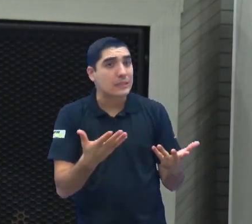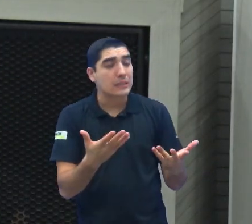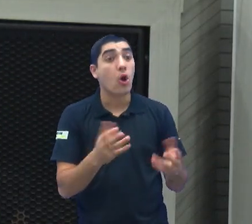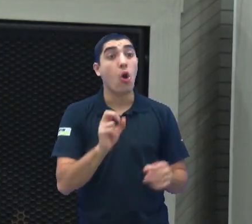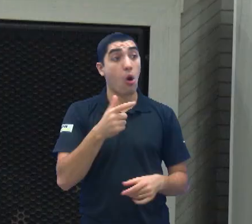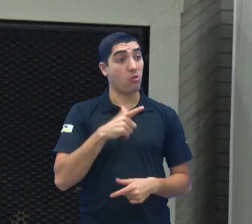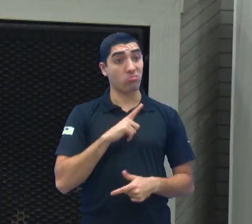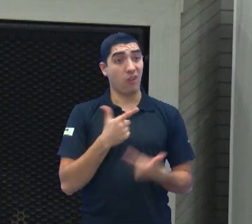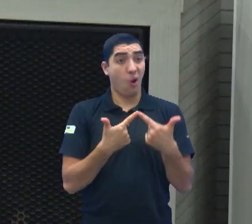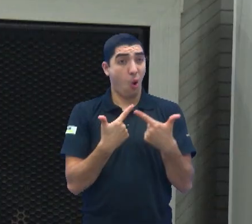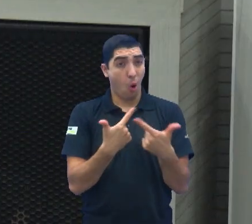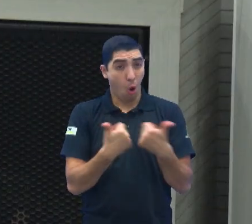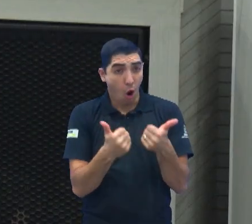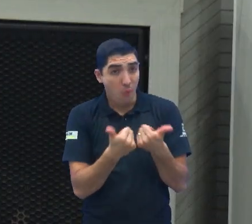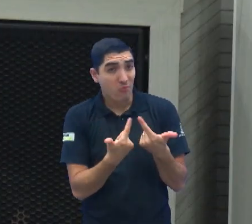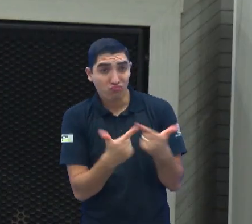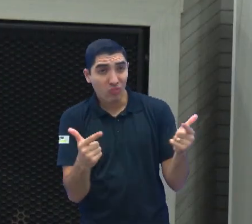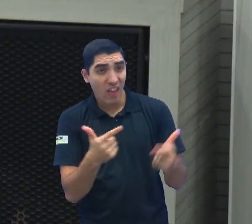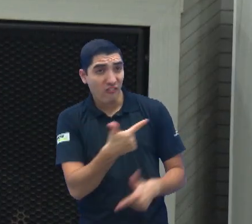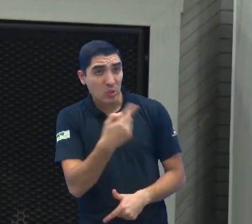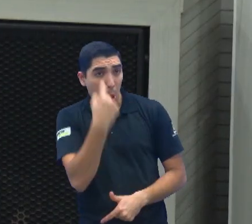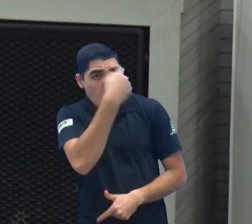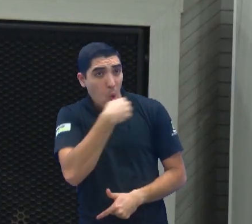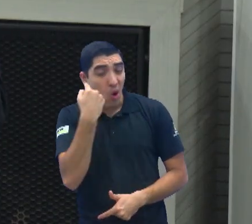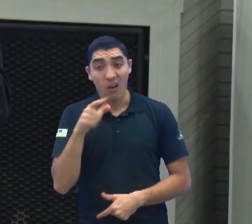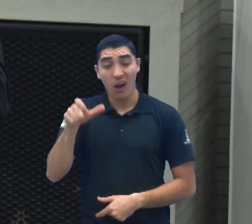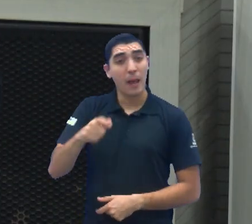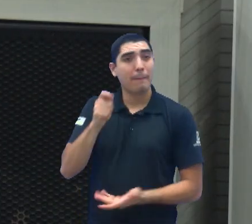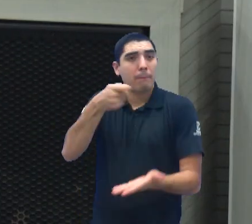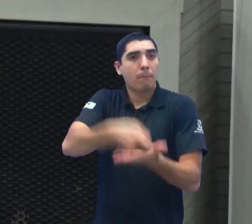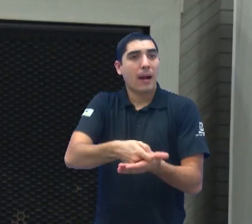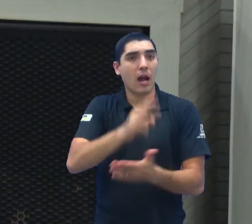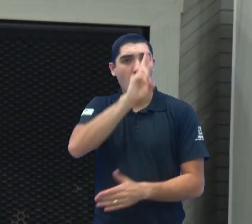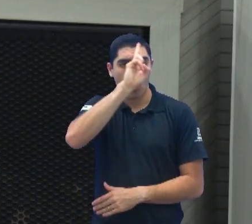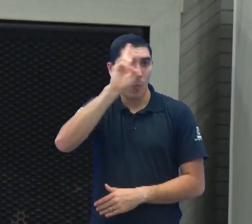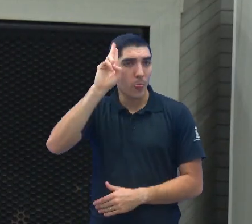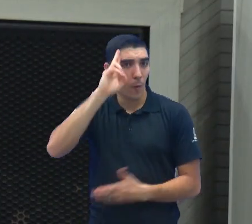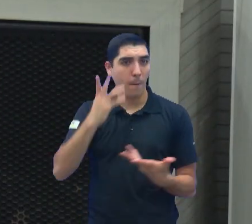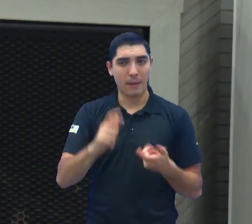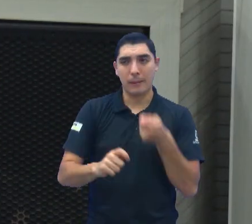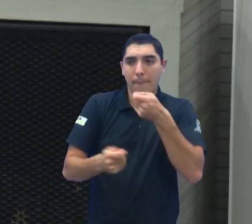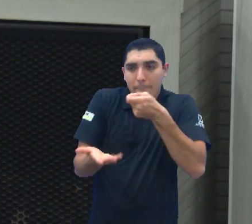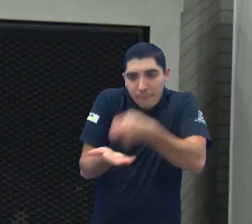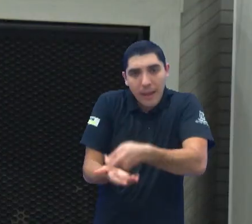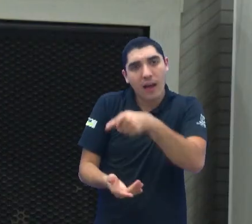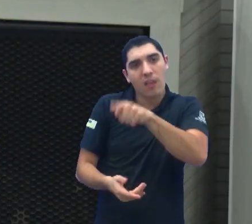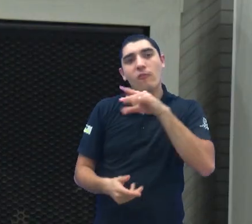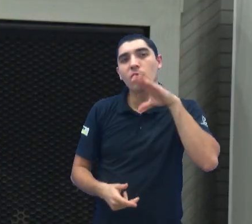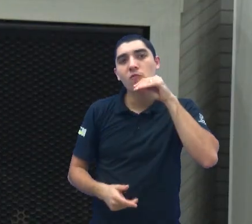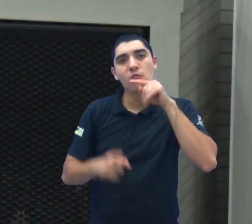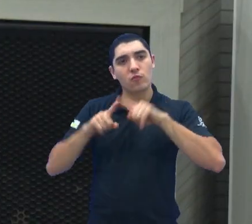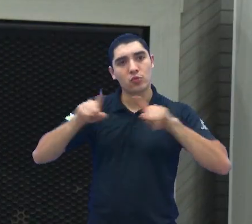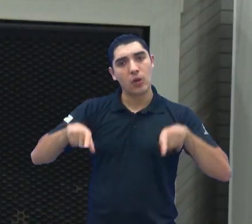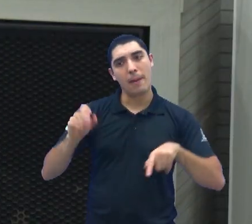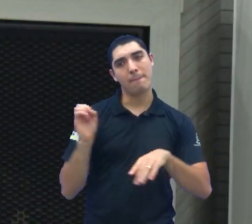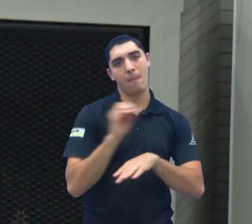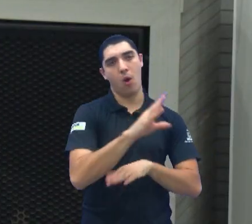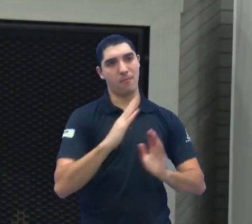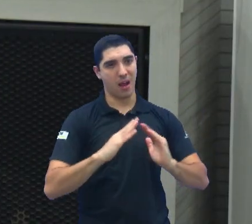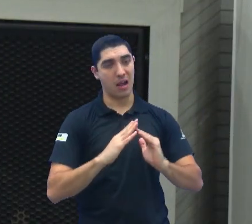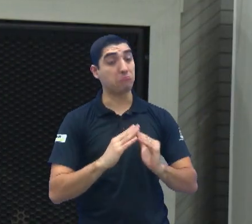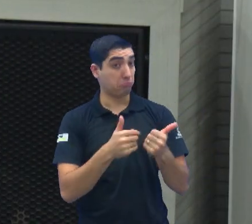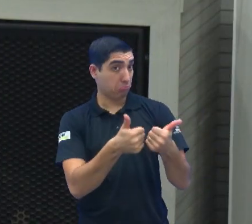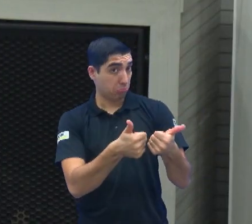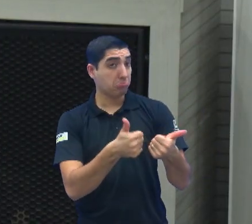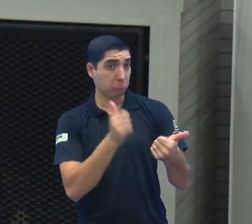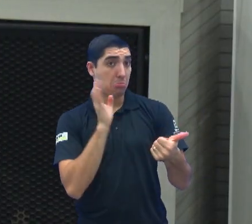horas, esse comerciante, esse empresário, tem que pagar o Uber a mais para poder levar o seu funcionário embora para casa. Então, foi uma iniciativa